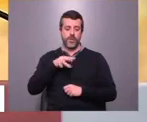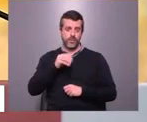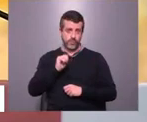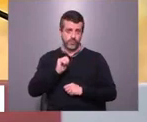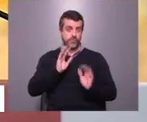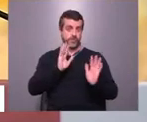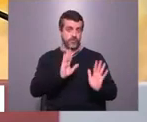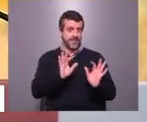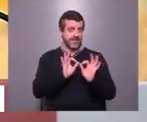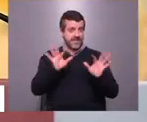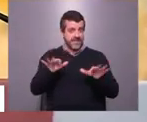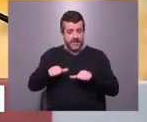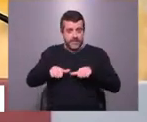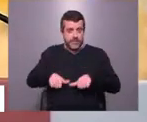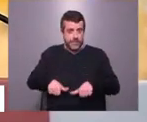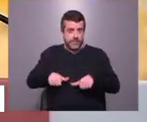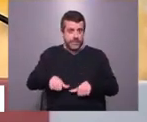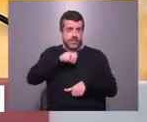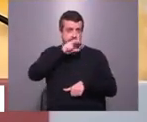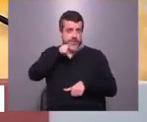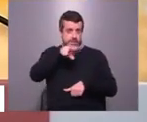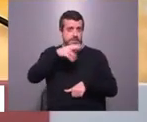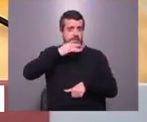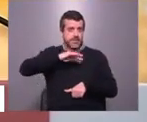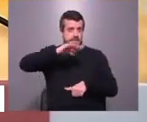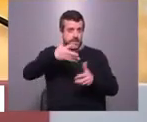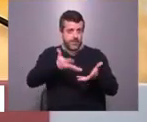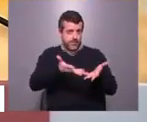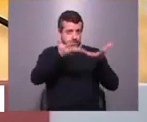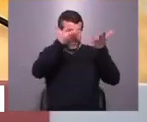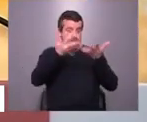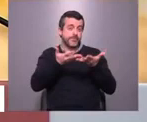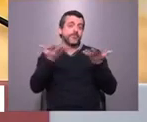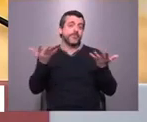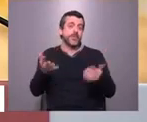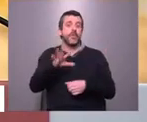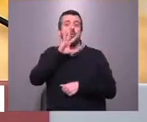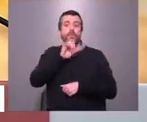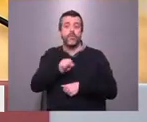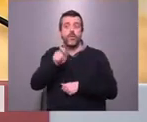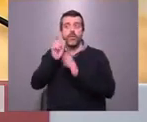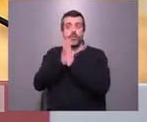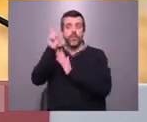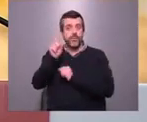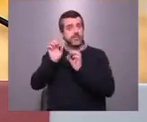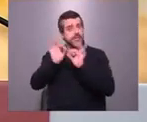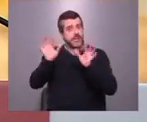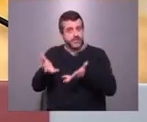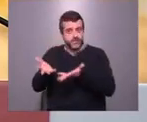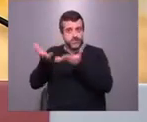assim como Moisés elevou a serpente no deserto, também o Filho do Homem será